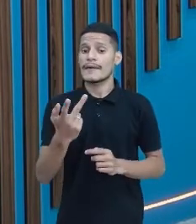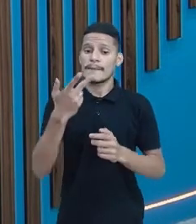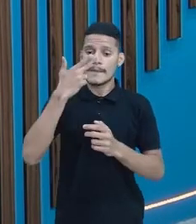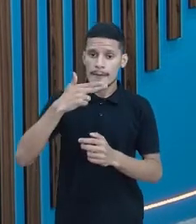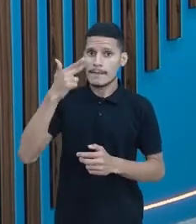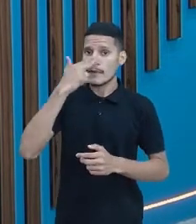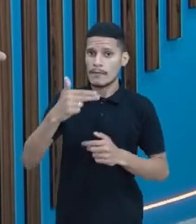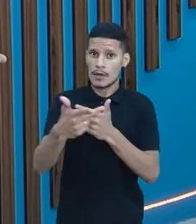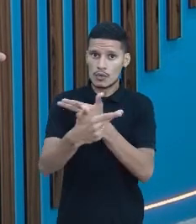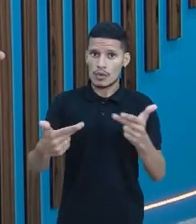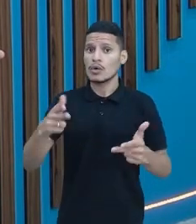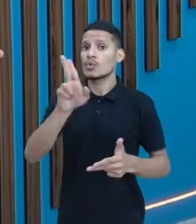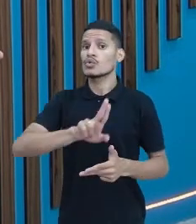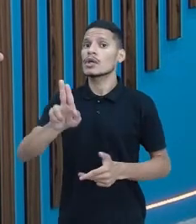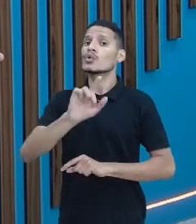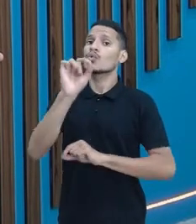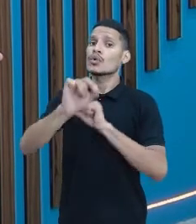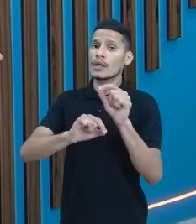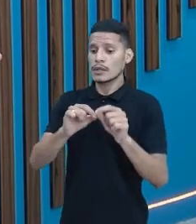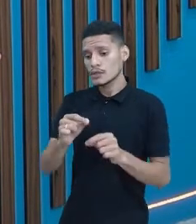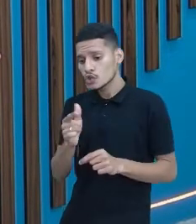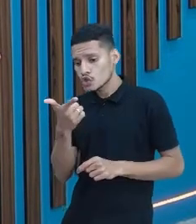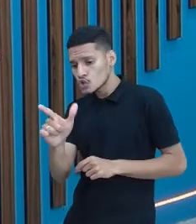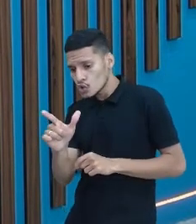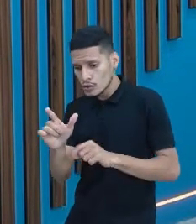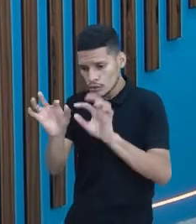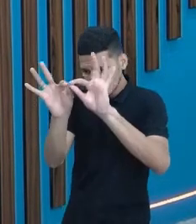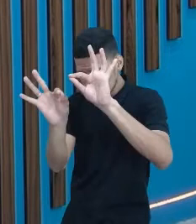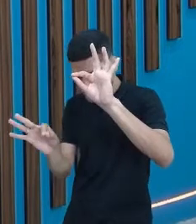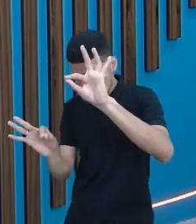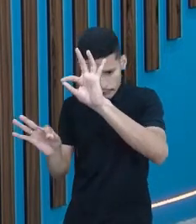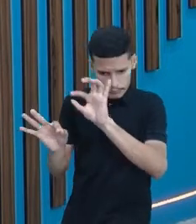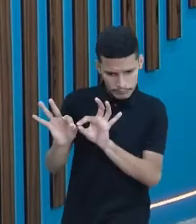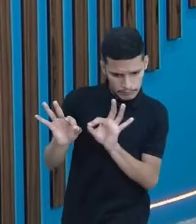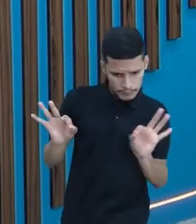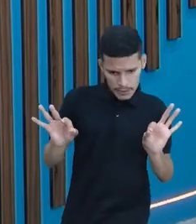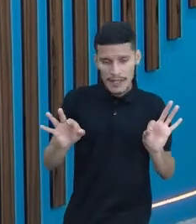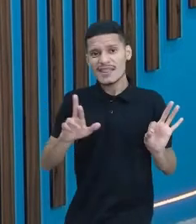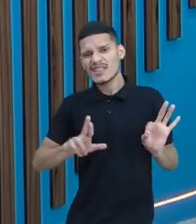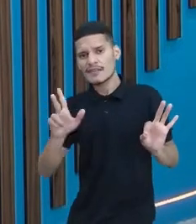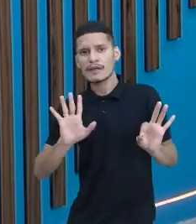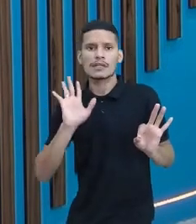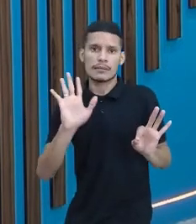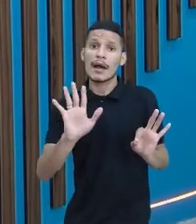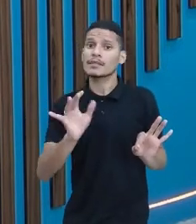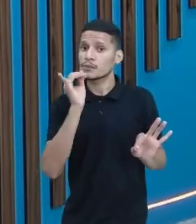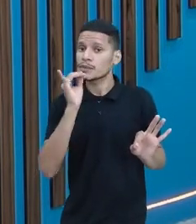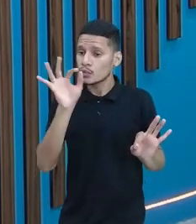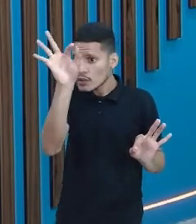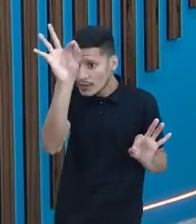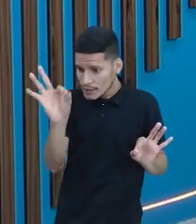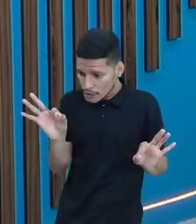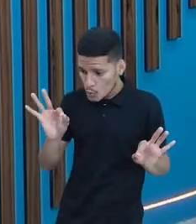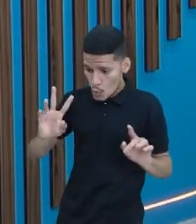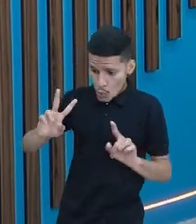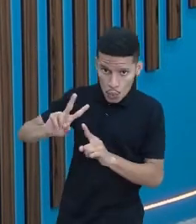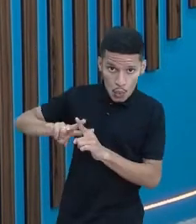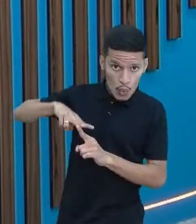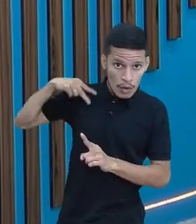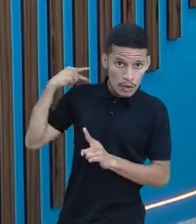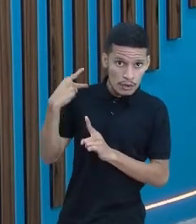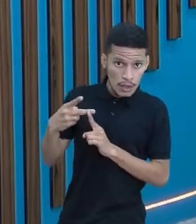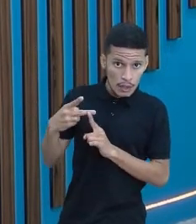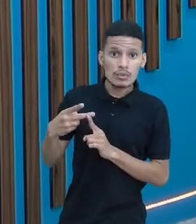coisa, apenas usando partes diferentes do triângulo. Então, quando eu digo que o cateto ao quadrado, ou seja, o